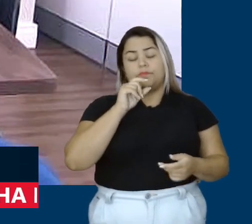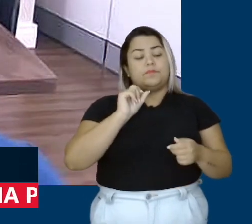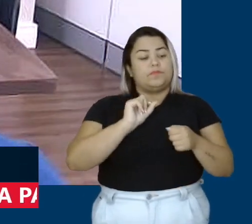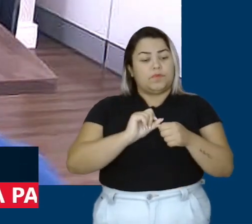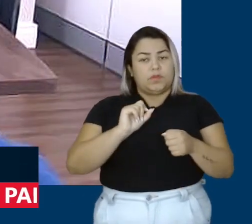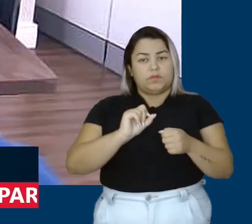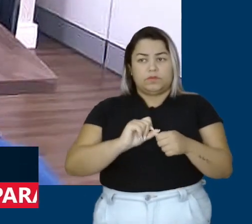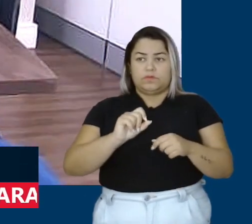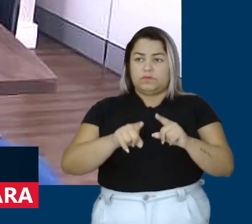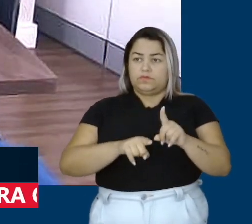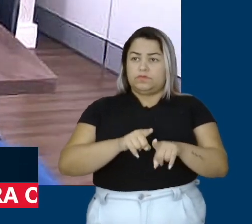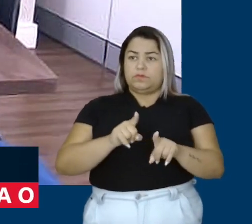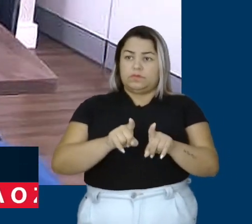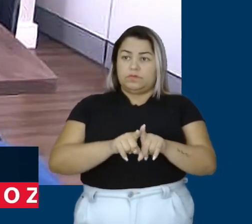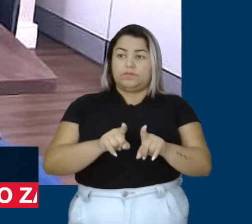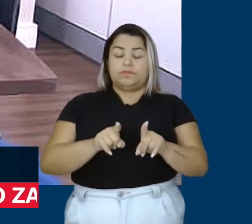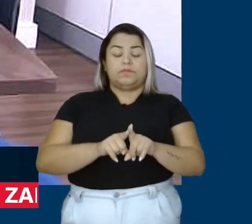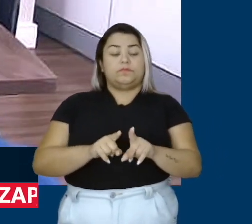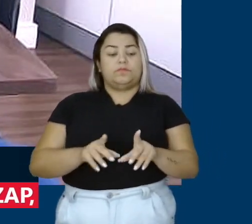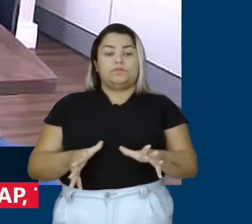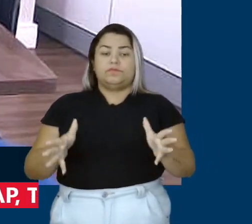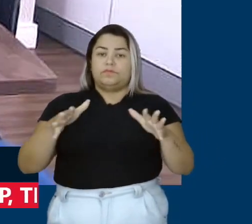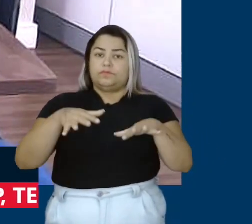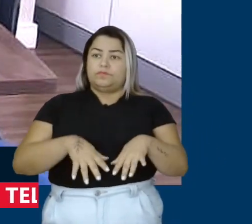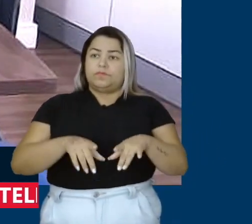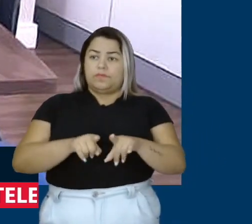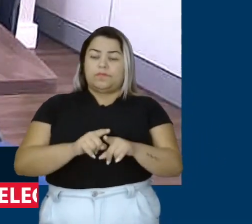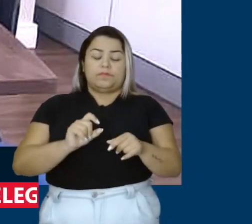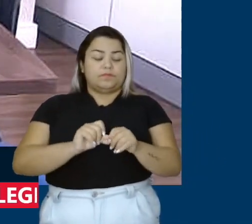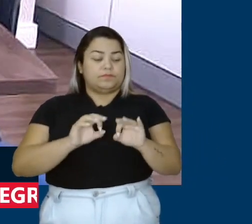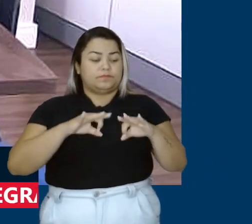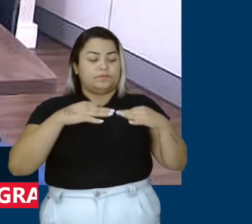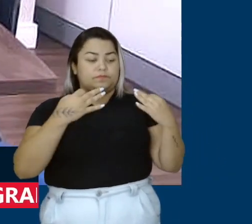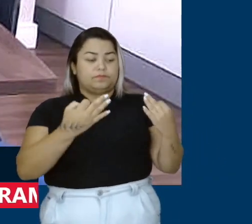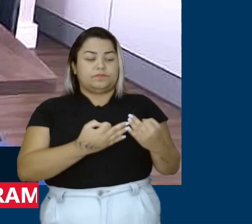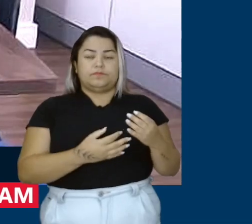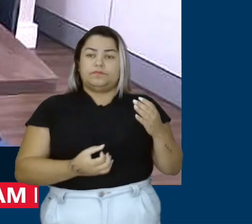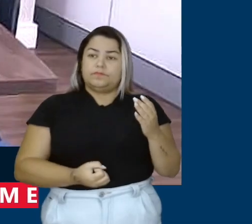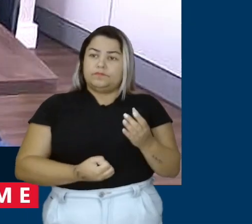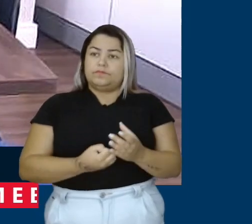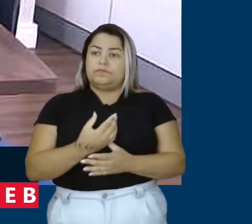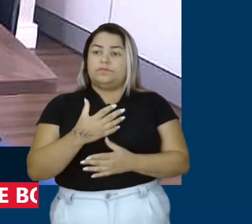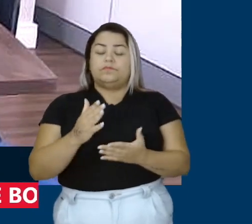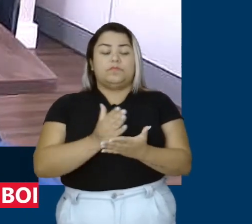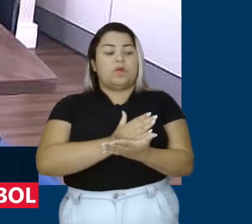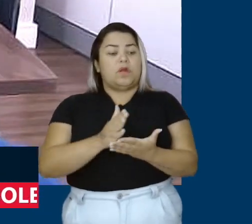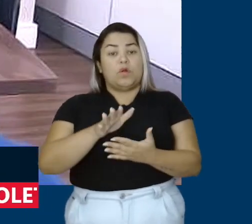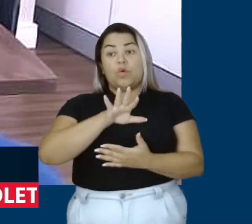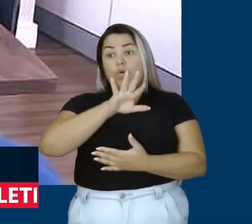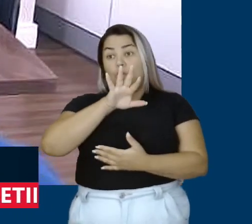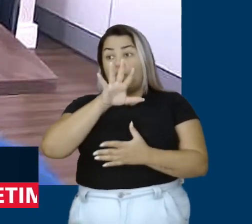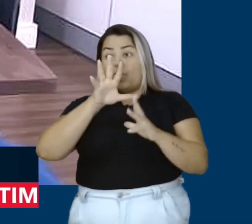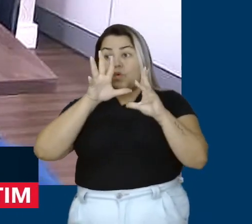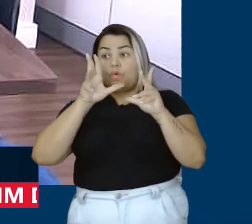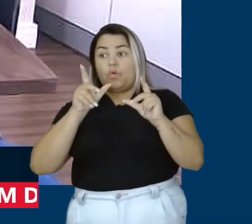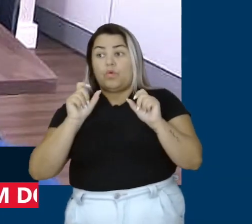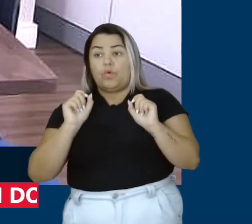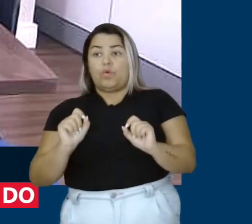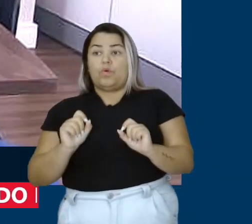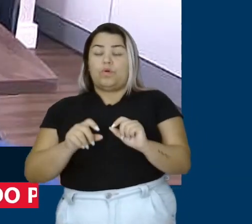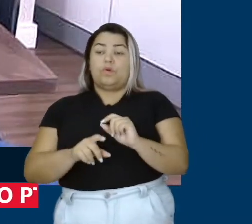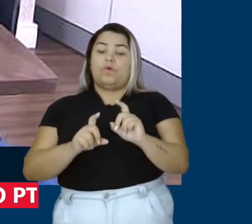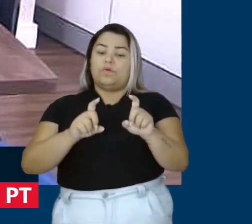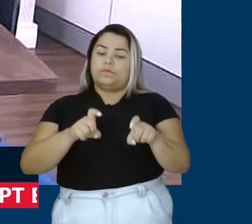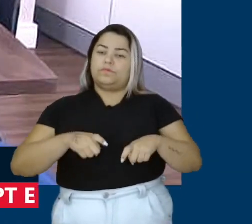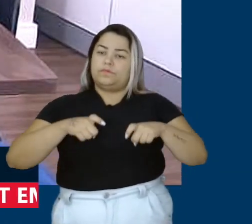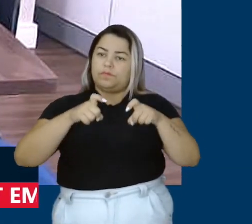produção, que são voltadas para a inclusão produtiva dessas famílias, para a criação de algum animal, de roçado,